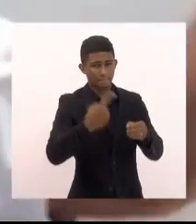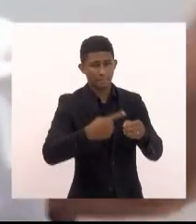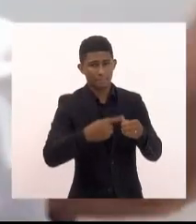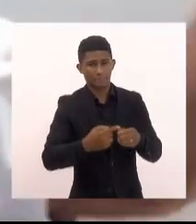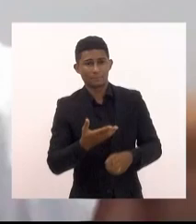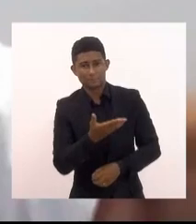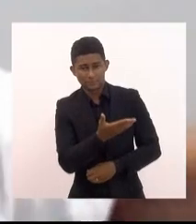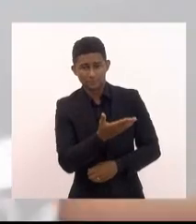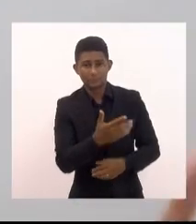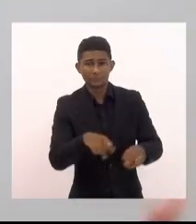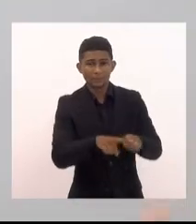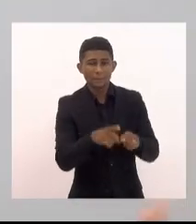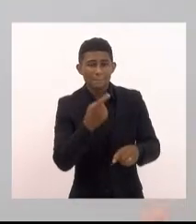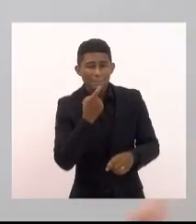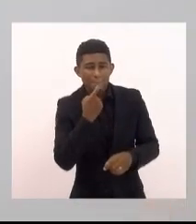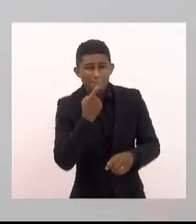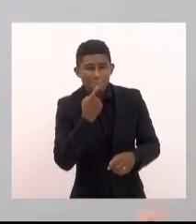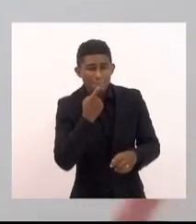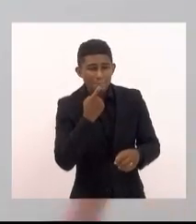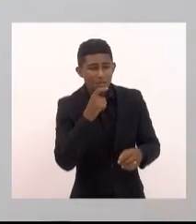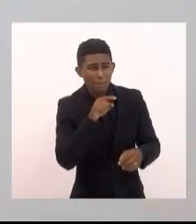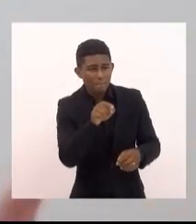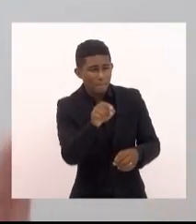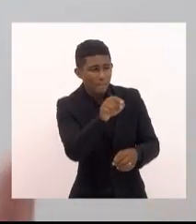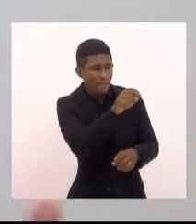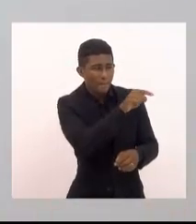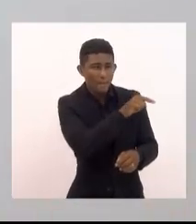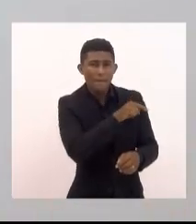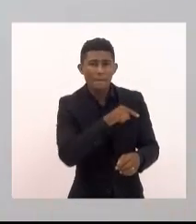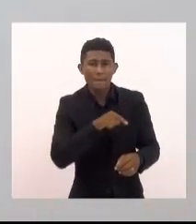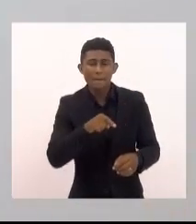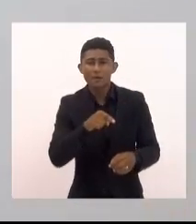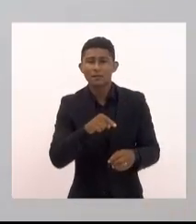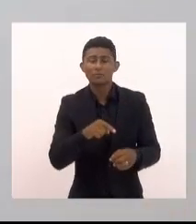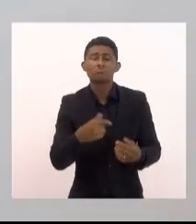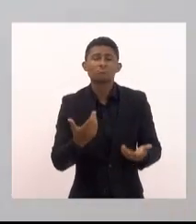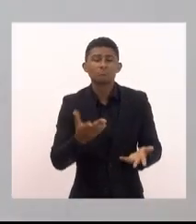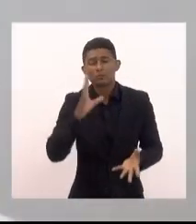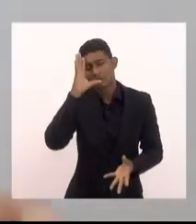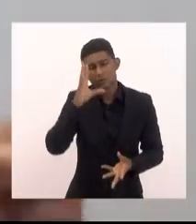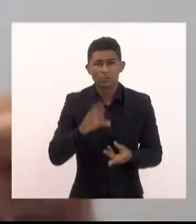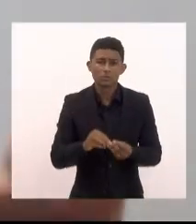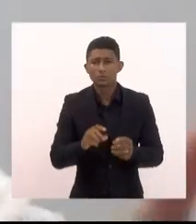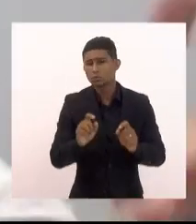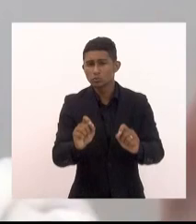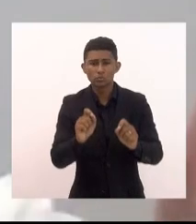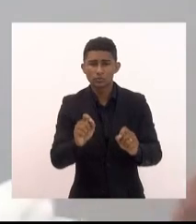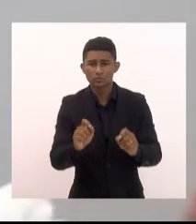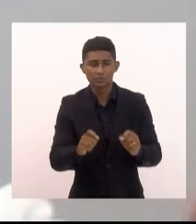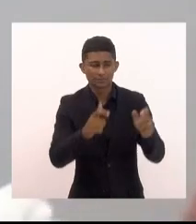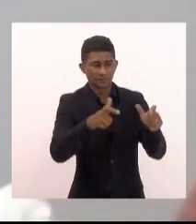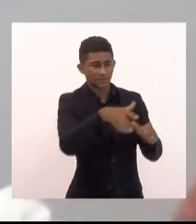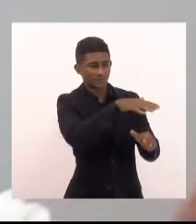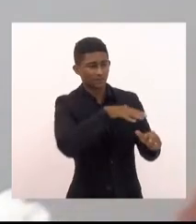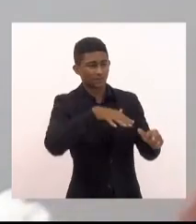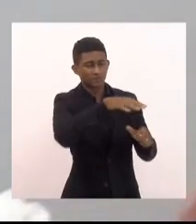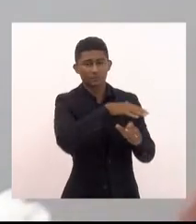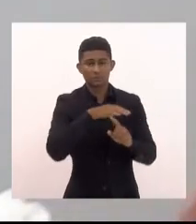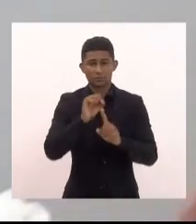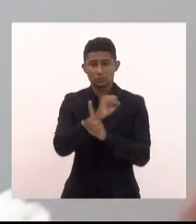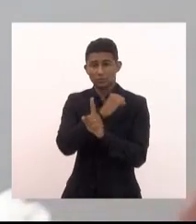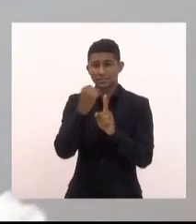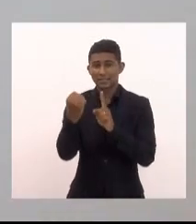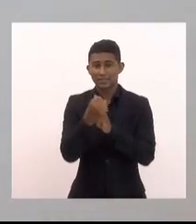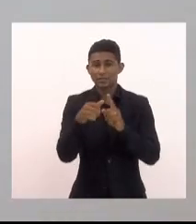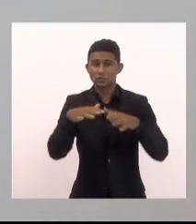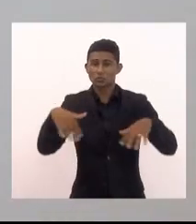torno dele, e que significa exatamente o seguinte, é o espaço da sociabilidade daquele